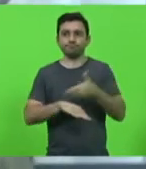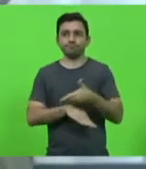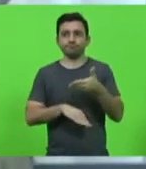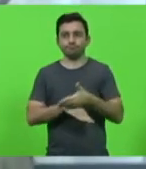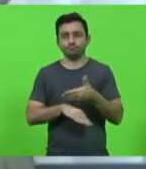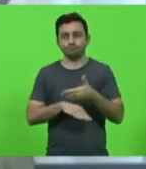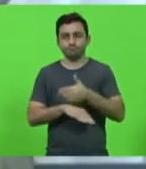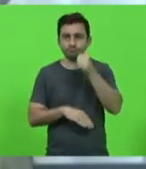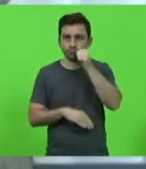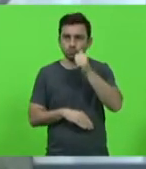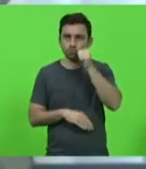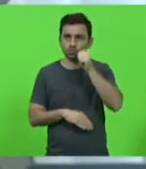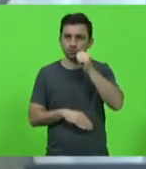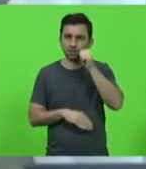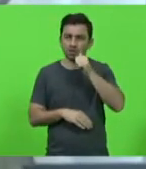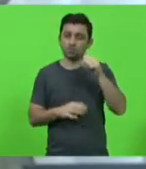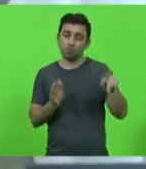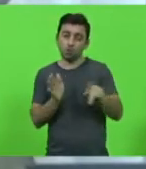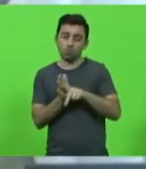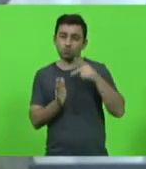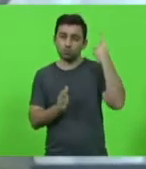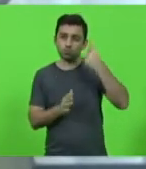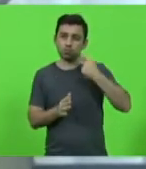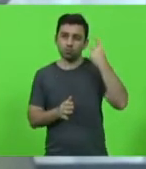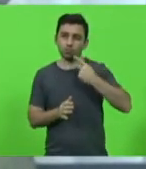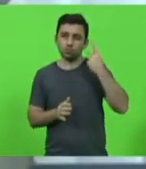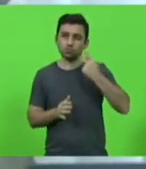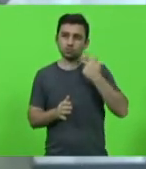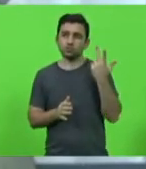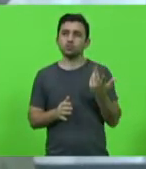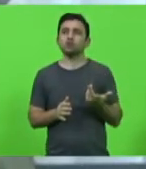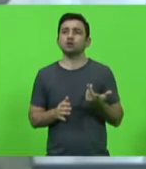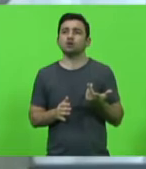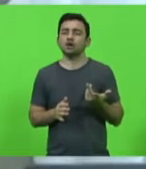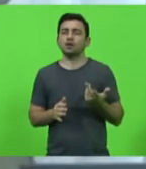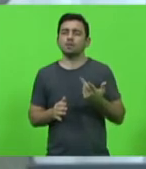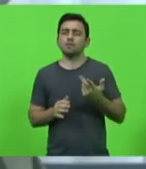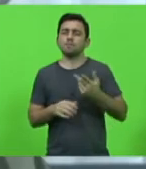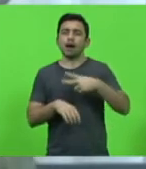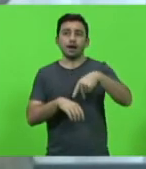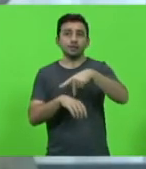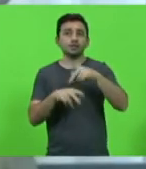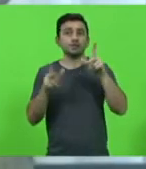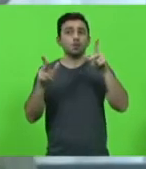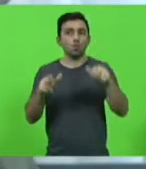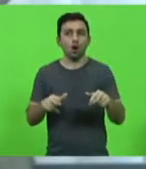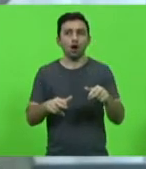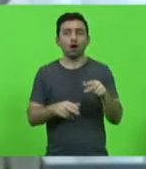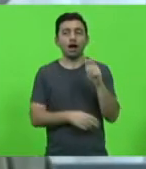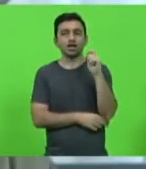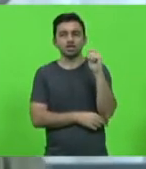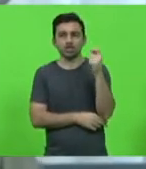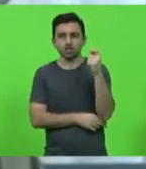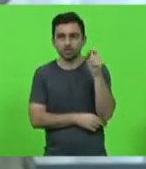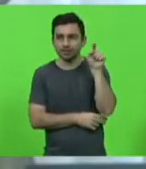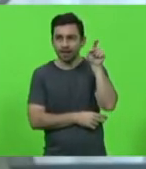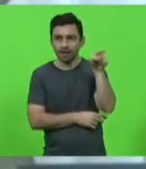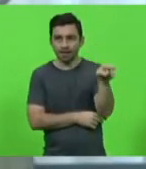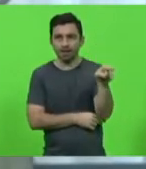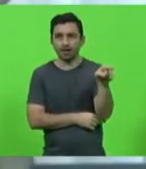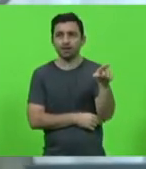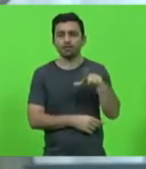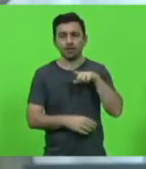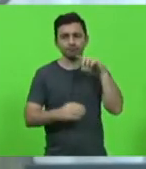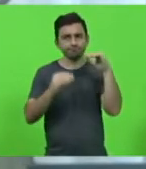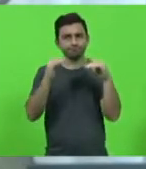das mulheres na política, em alguns países, como a Argentina, nós já avançamos mais. Lá nós já temos a paridade